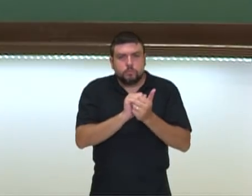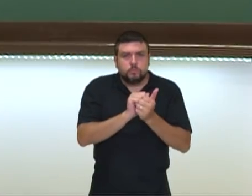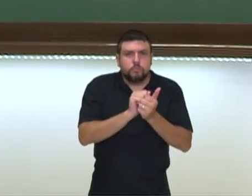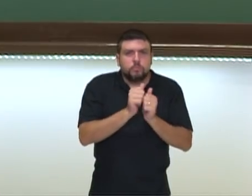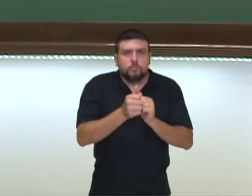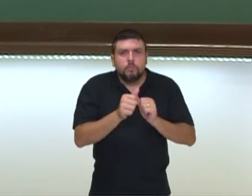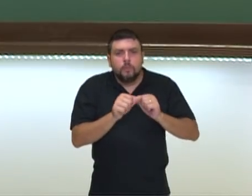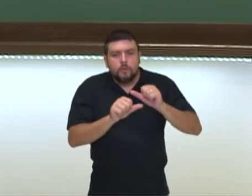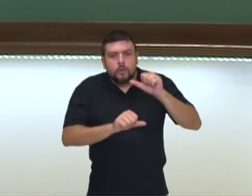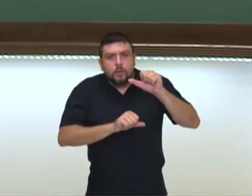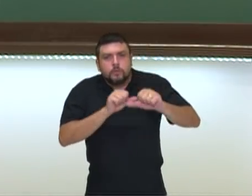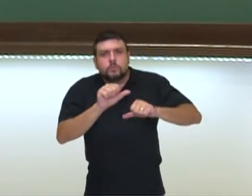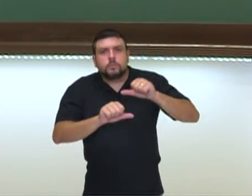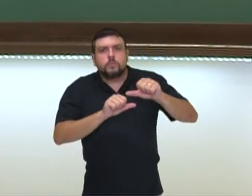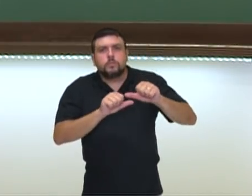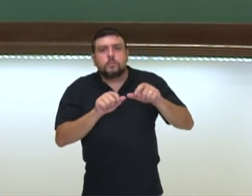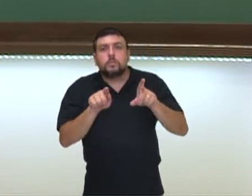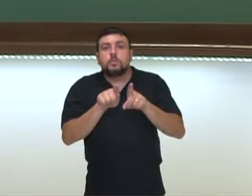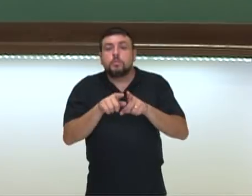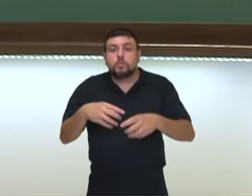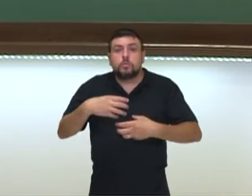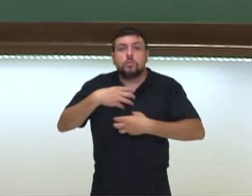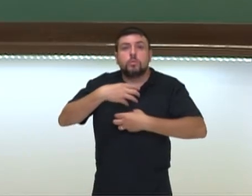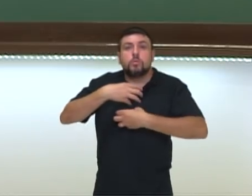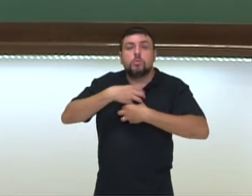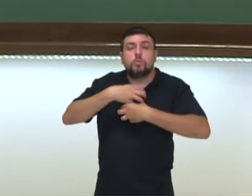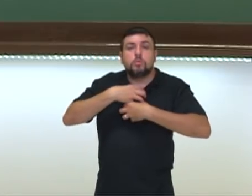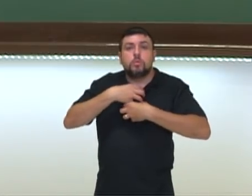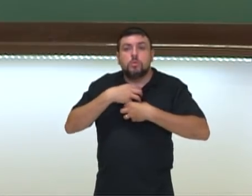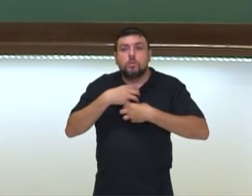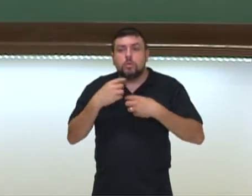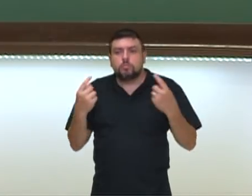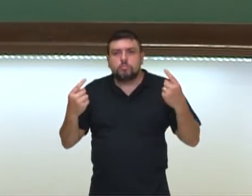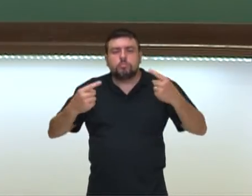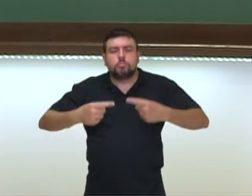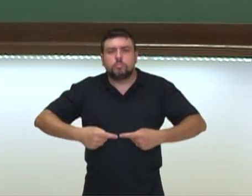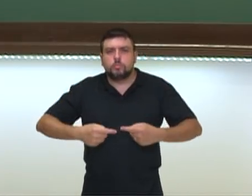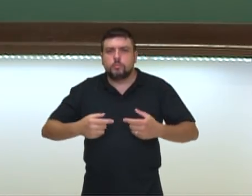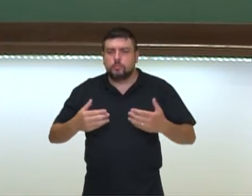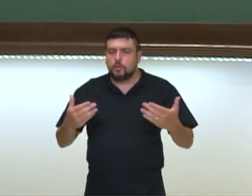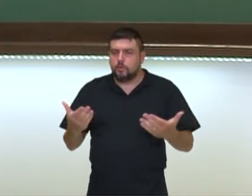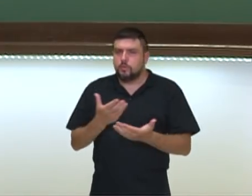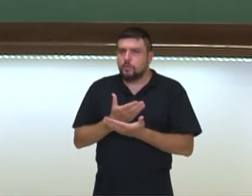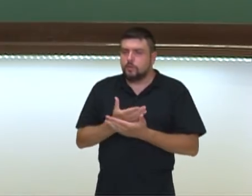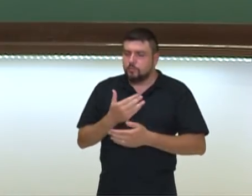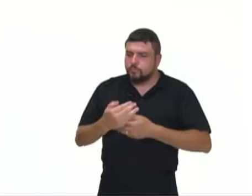a própria estrutura e o jeito de jogar essa modalidade. E é isso que a gente vai ver nesta aula.